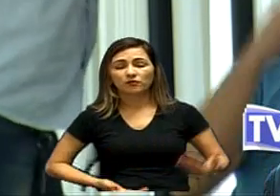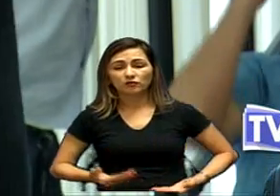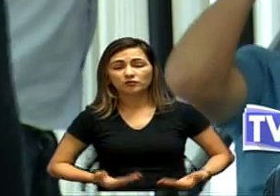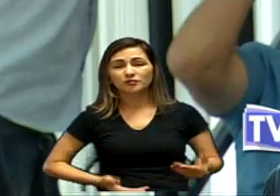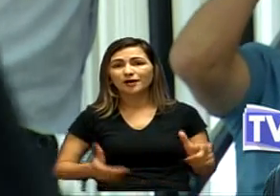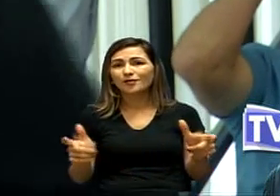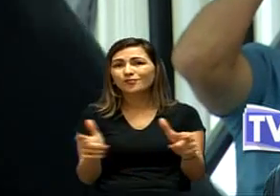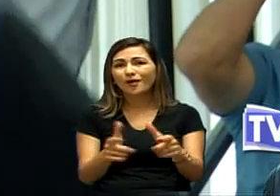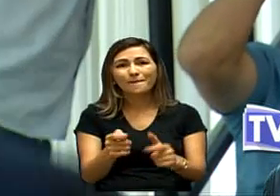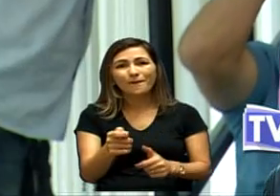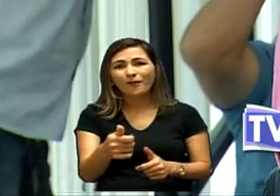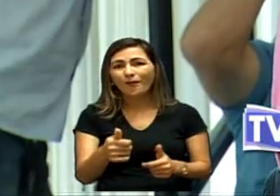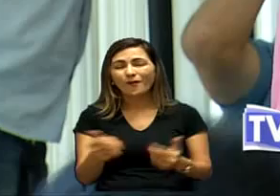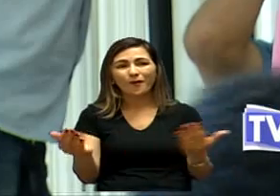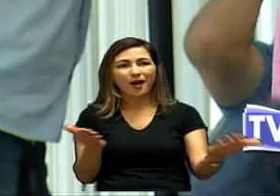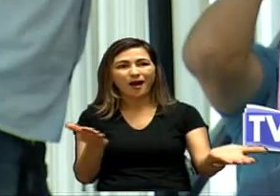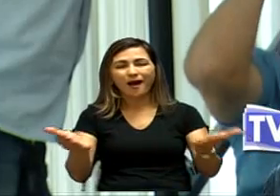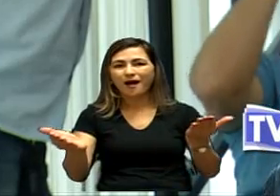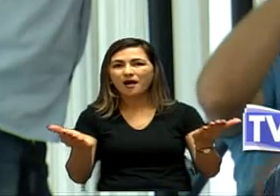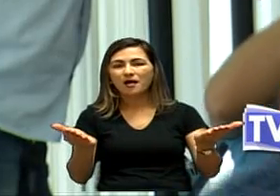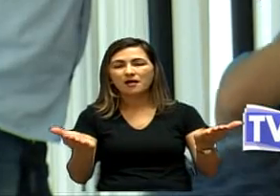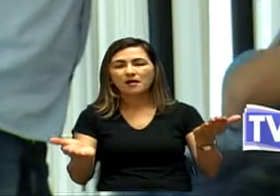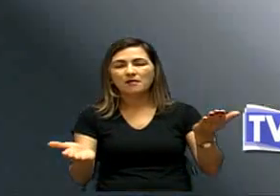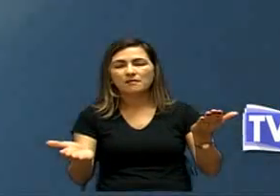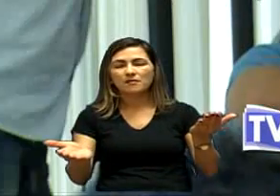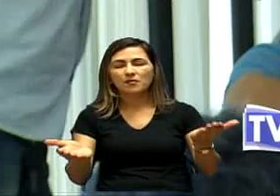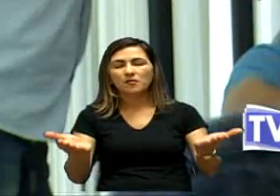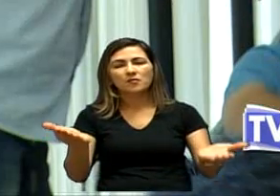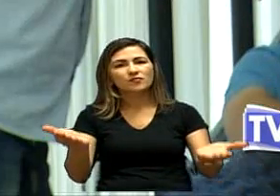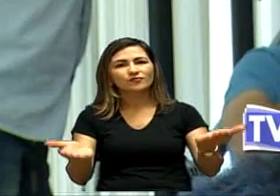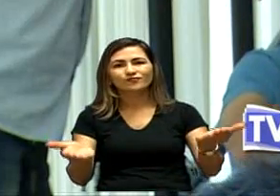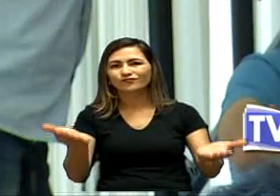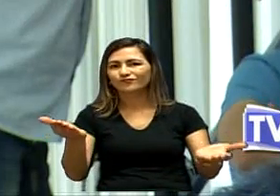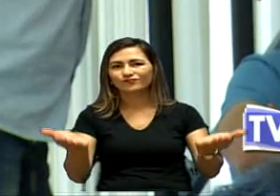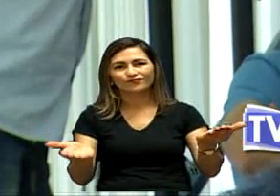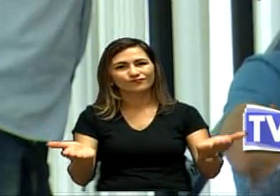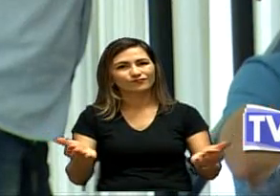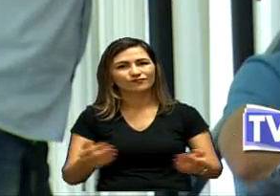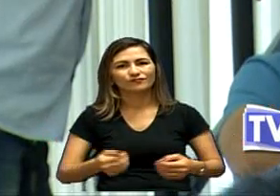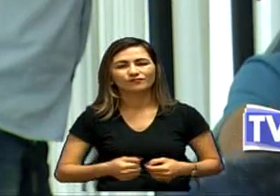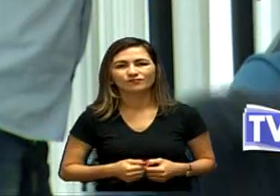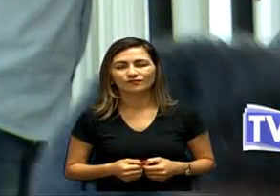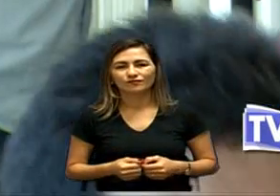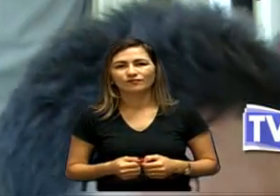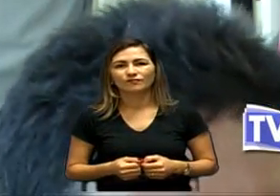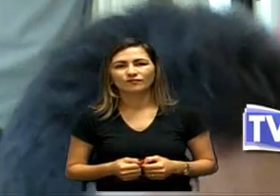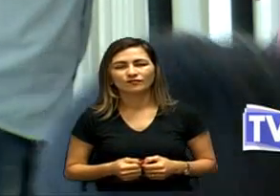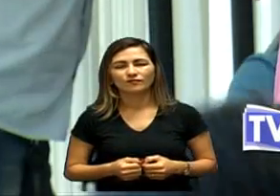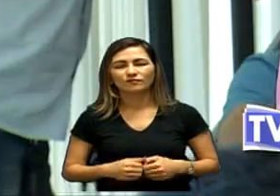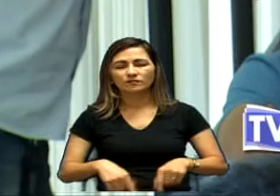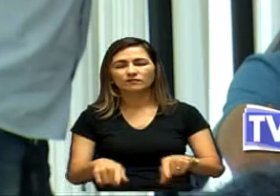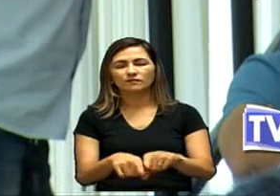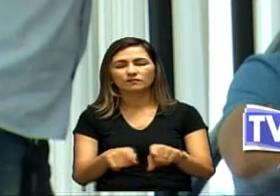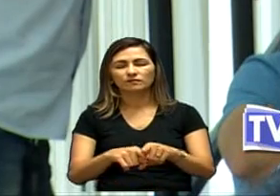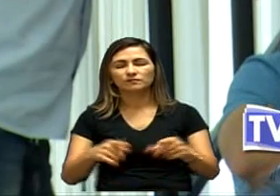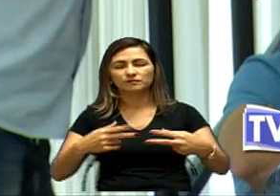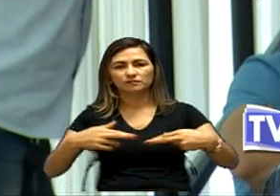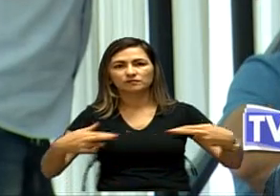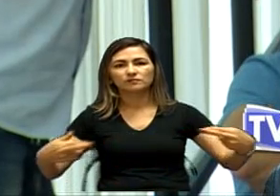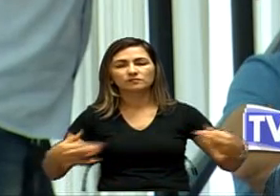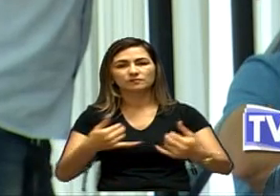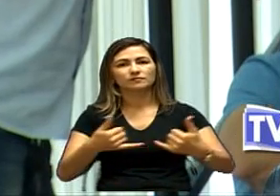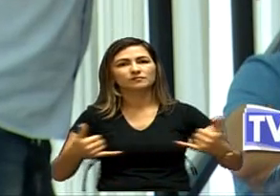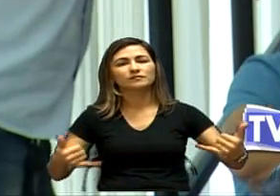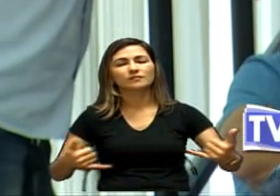Já traz um problema. Em relação a essa fiação, que é gato, né, que foi feito. E nós temos nessa mesma